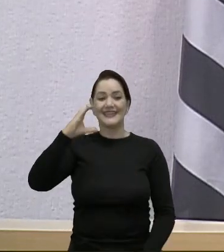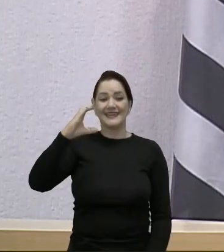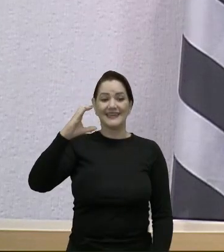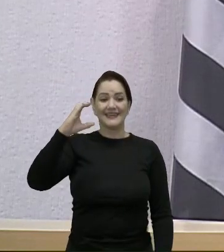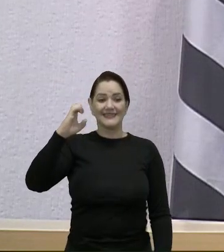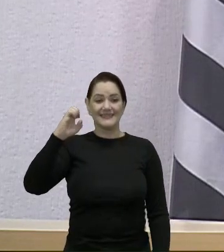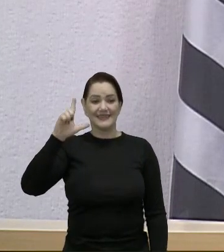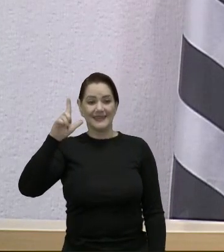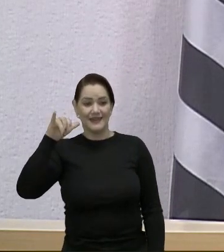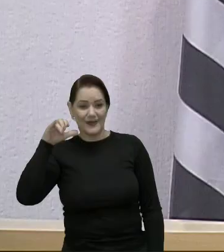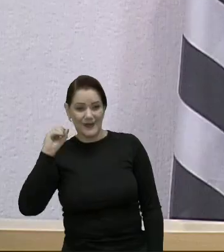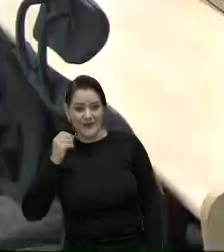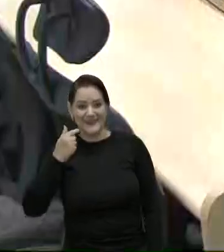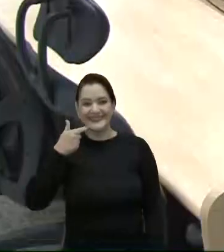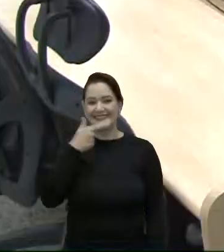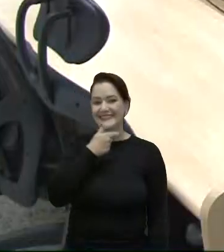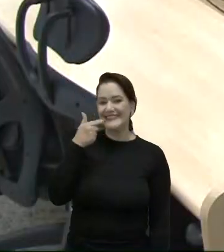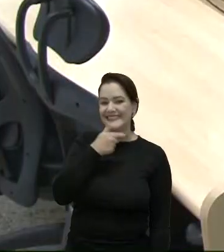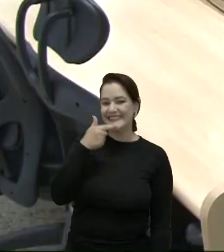apesar que eu ouvi sorrindo.